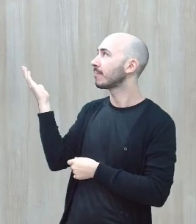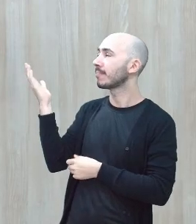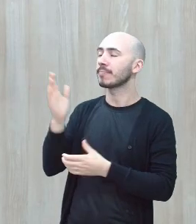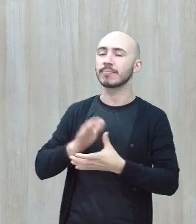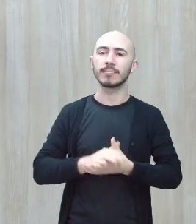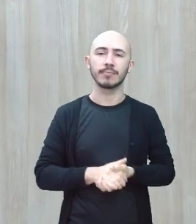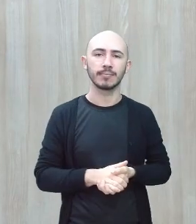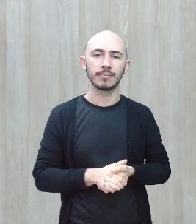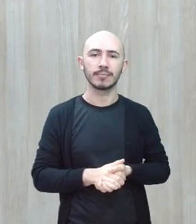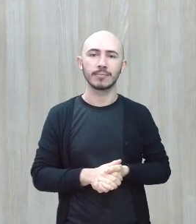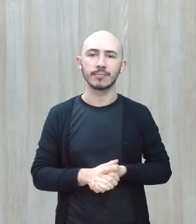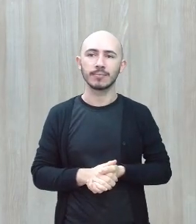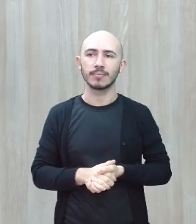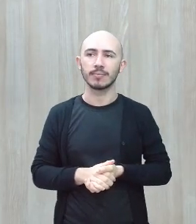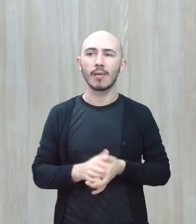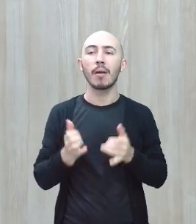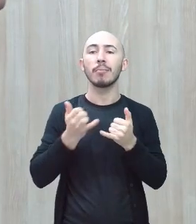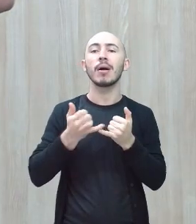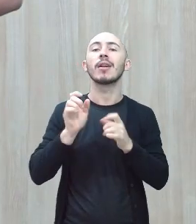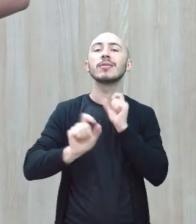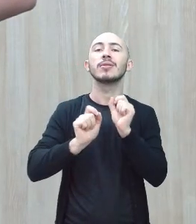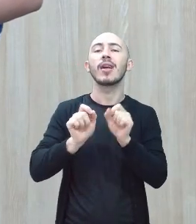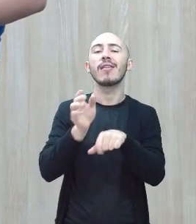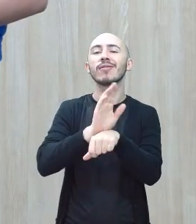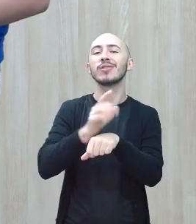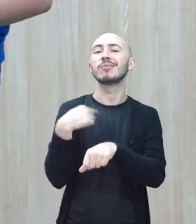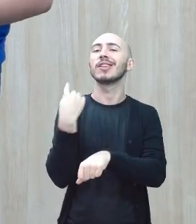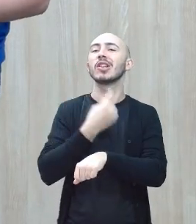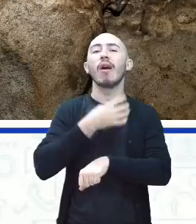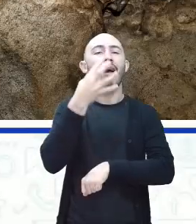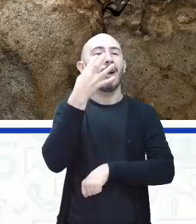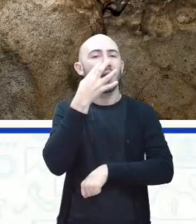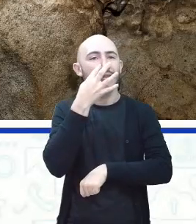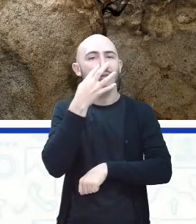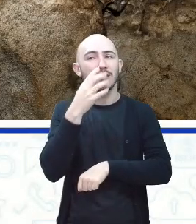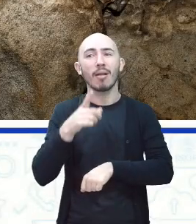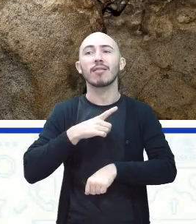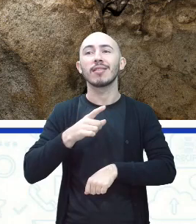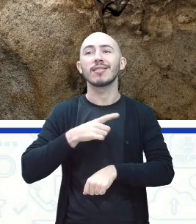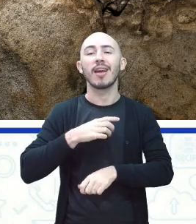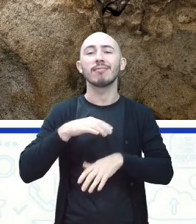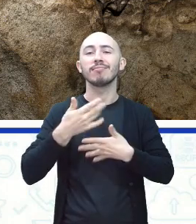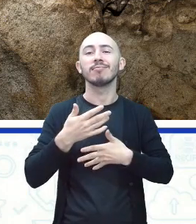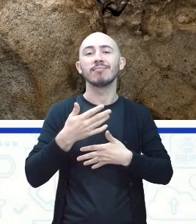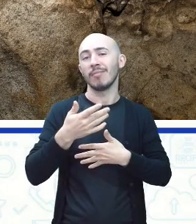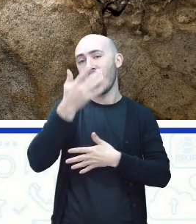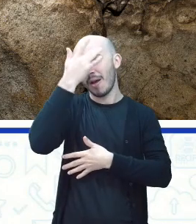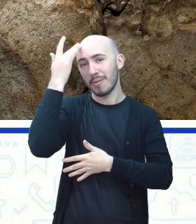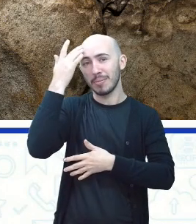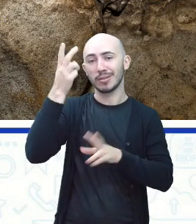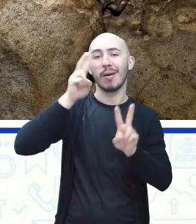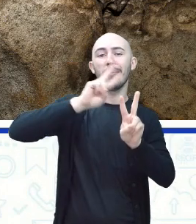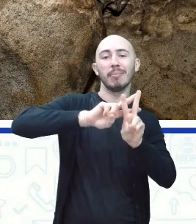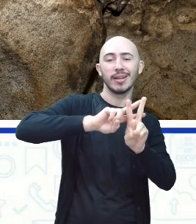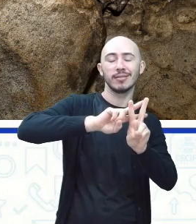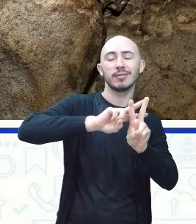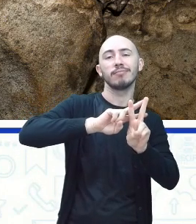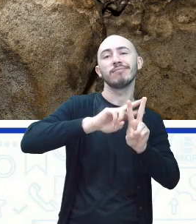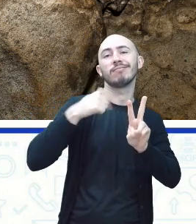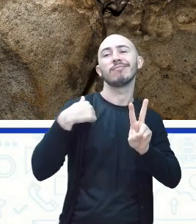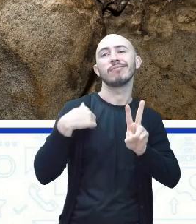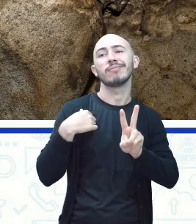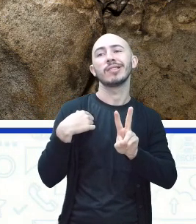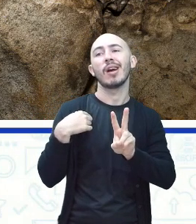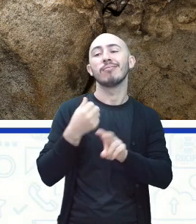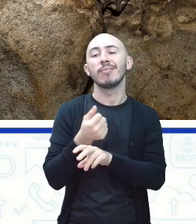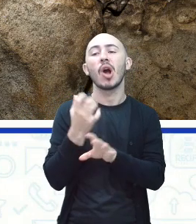aqui, ó. Parece os filmes que a gente assiste, né? Que é alguém que está preso e quer contar os dias que está lá na prisão e já não tem mais